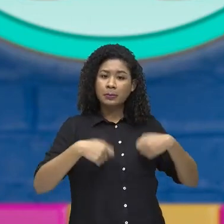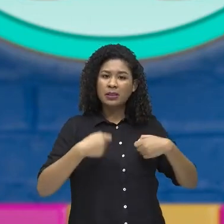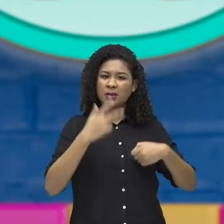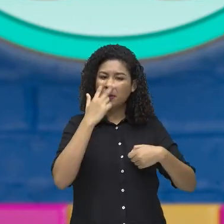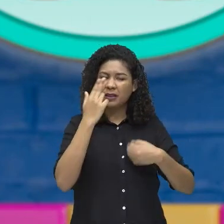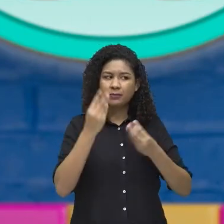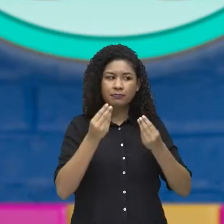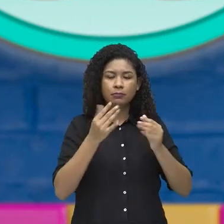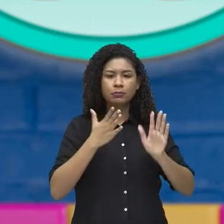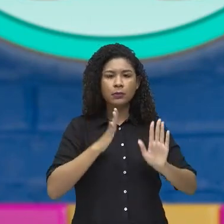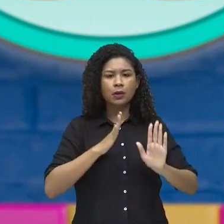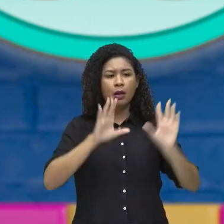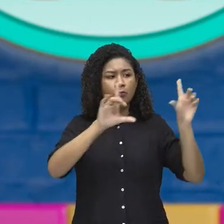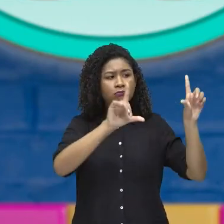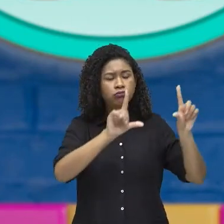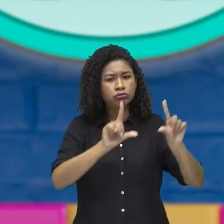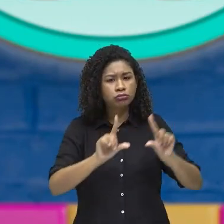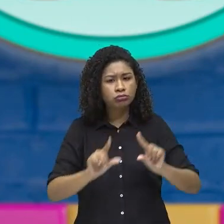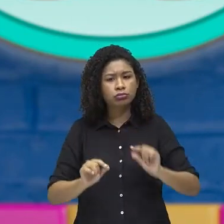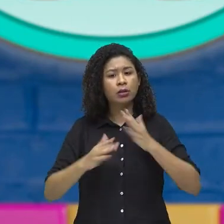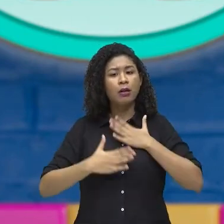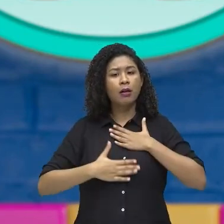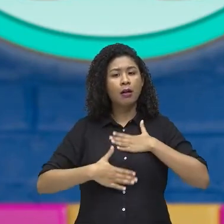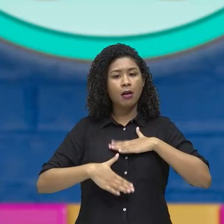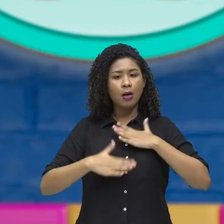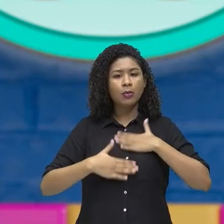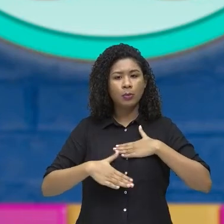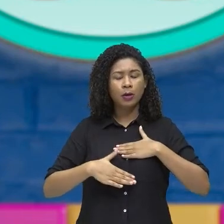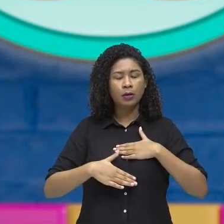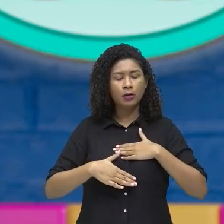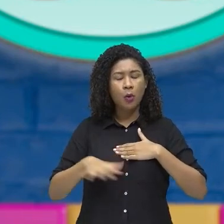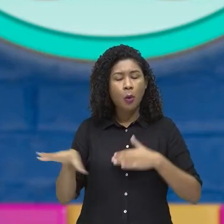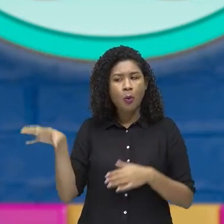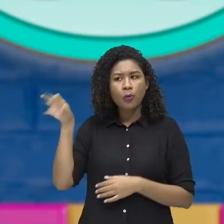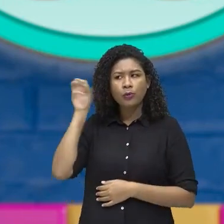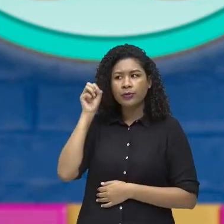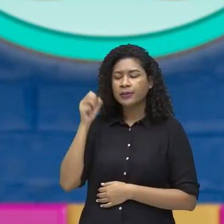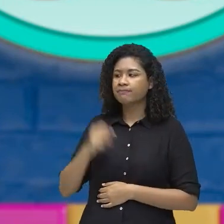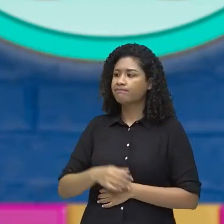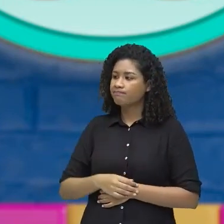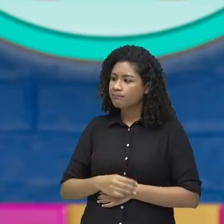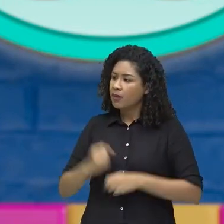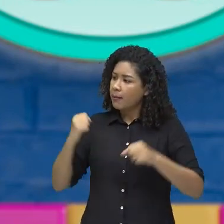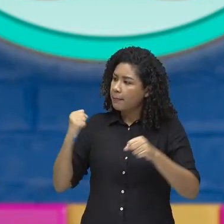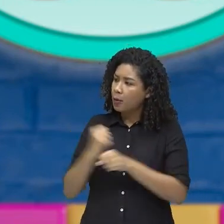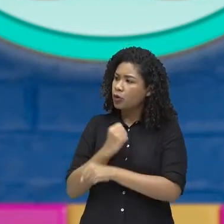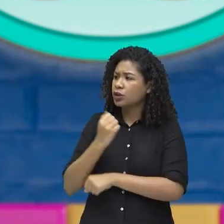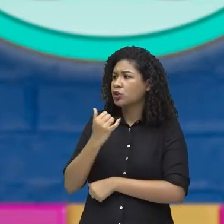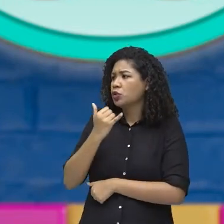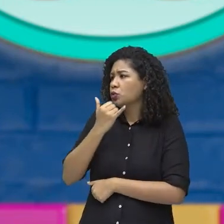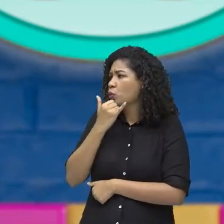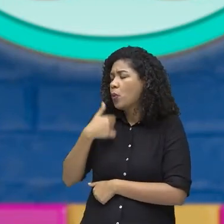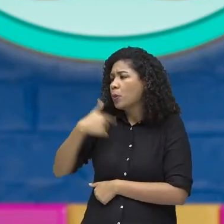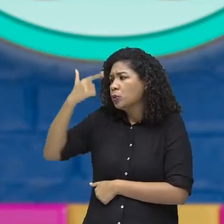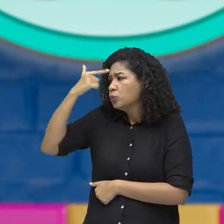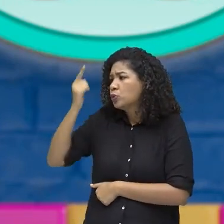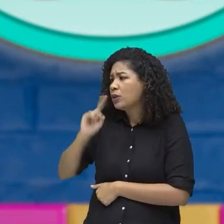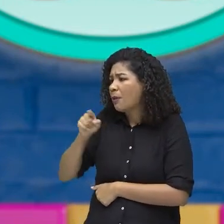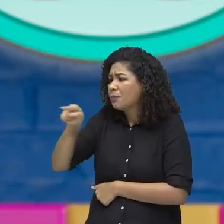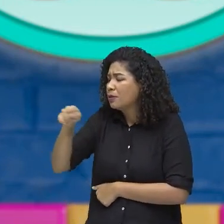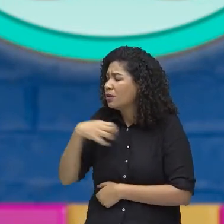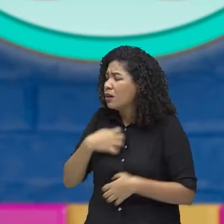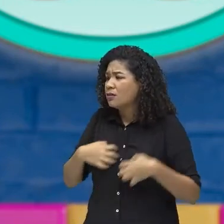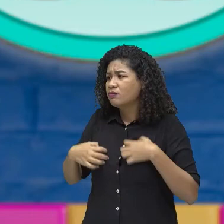defesas para considerar o que o outro está dizendo. Às vezes a nossa única resposta é dizer, poxa, desculpa, eu não sabia que te machucava assim. É